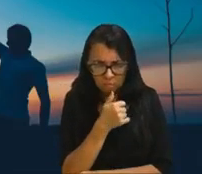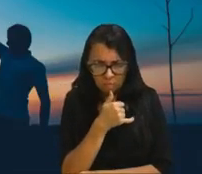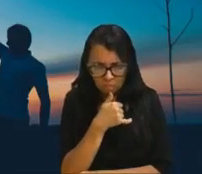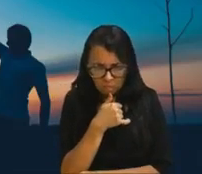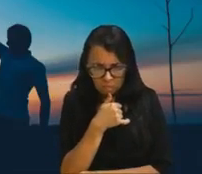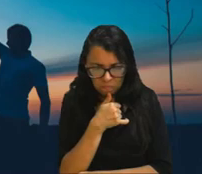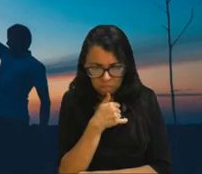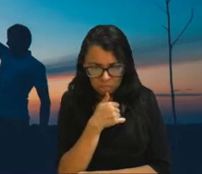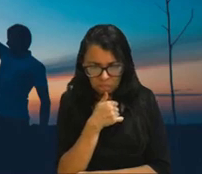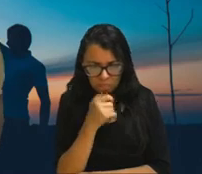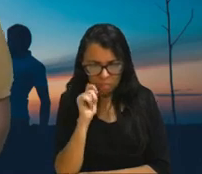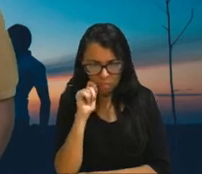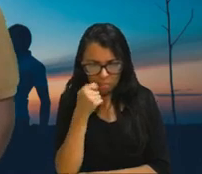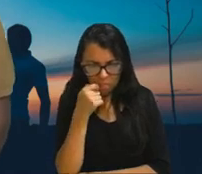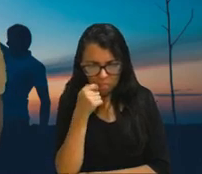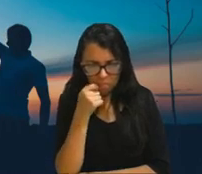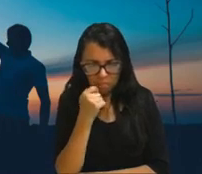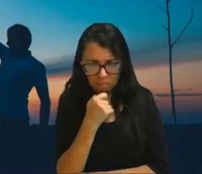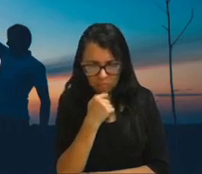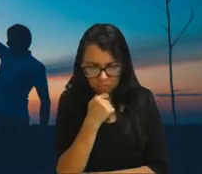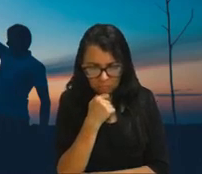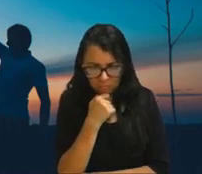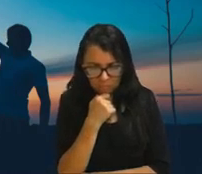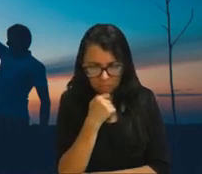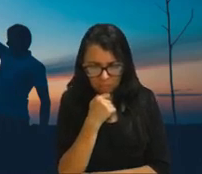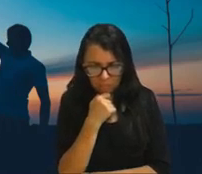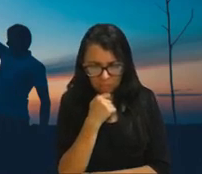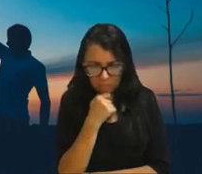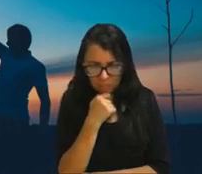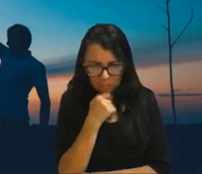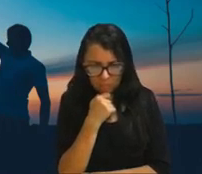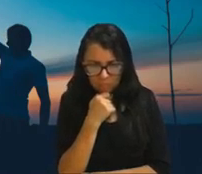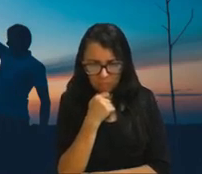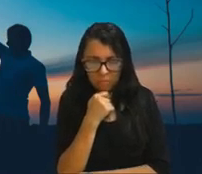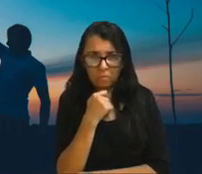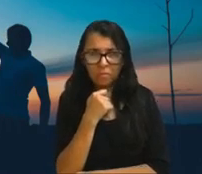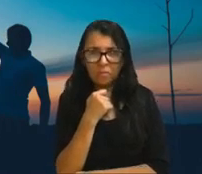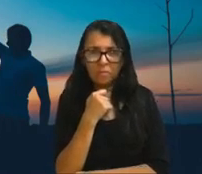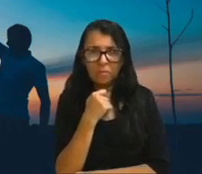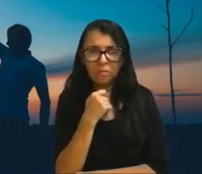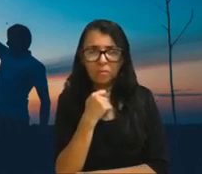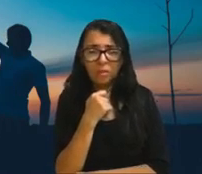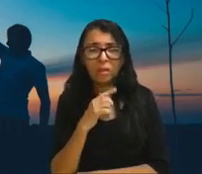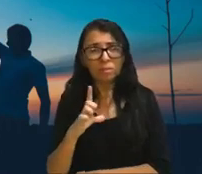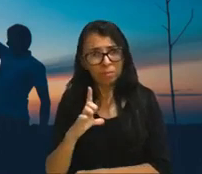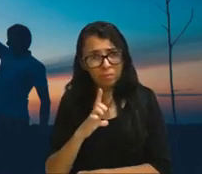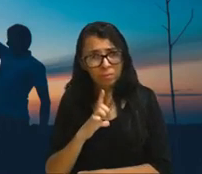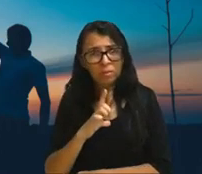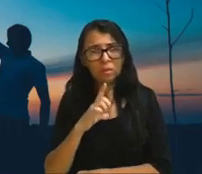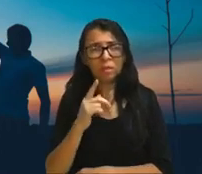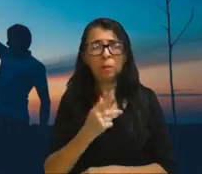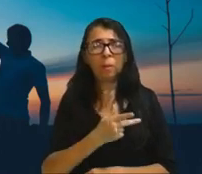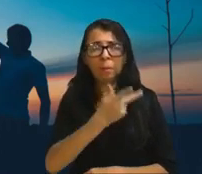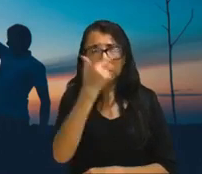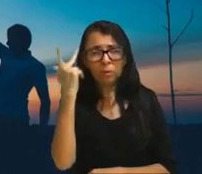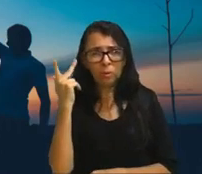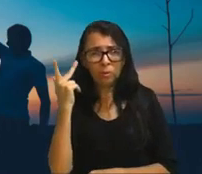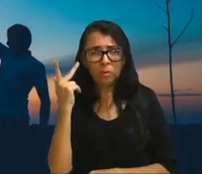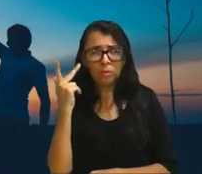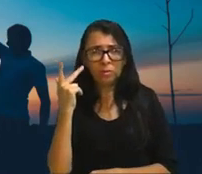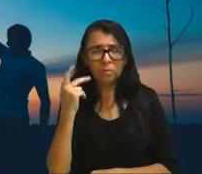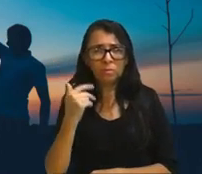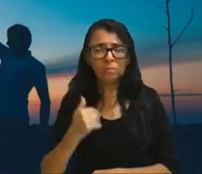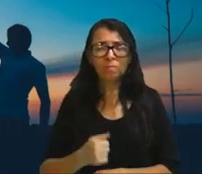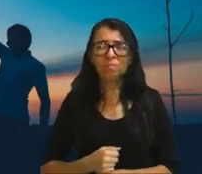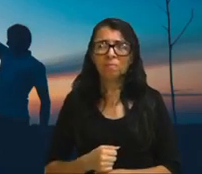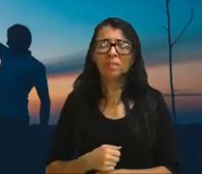estiver faltando, vamos pedir a Deus. Deus, eu preciso que o Senhor